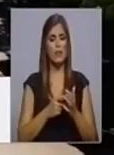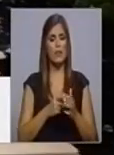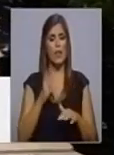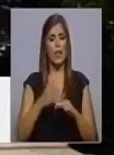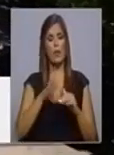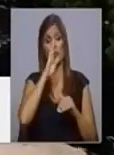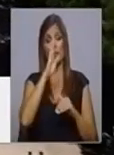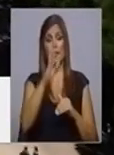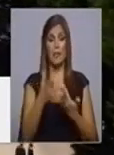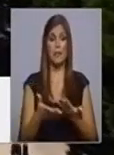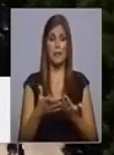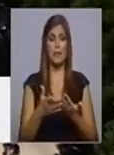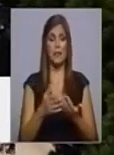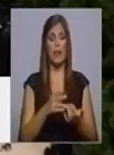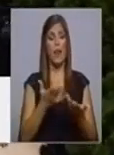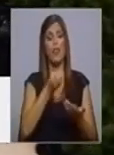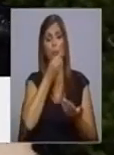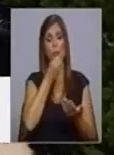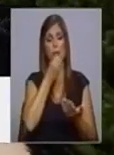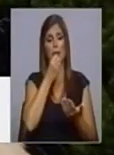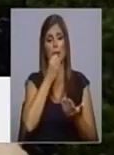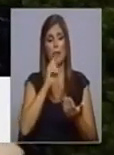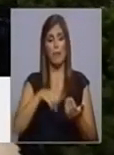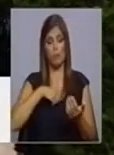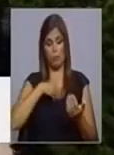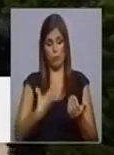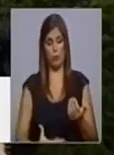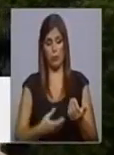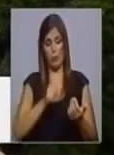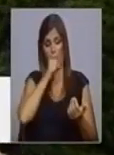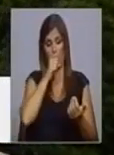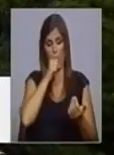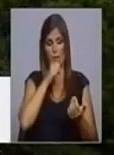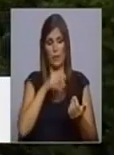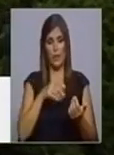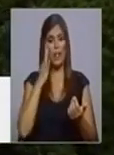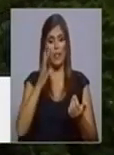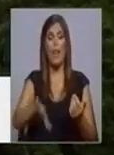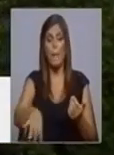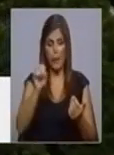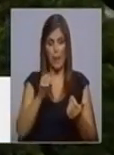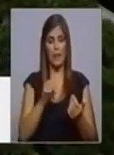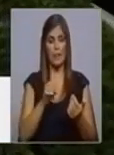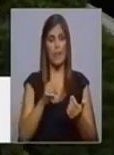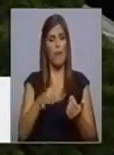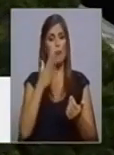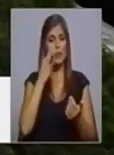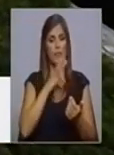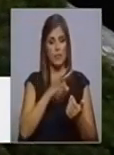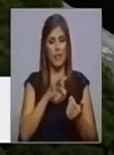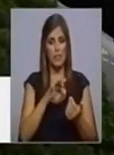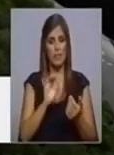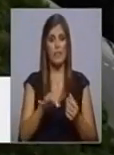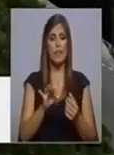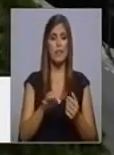em direto e passo a explicar a queda do microfone. Eu vou tentar apanhar o microfone. Pronto, vamos tentar e até já estamos a entrar na reta. Exatamente. Final. Rui